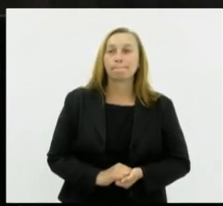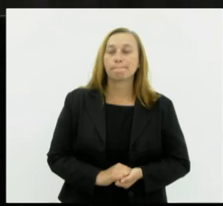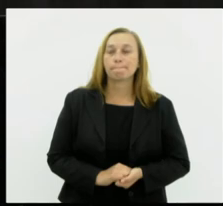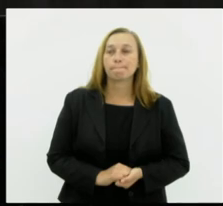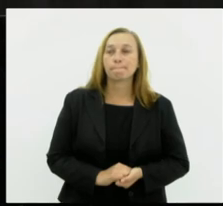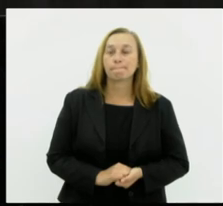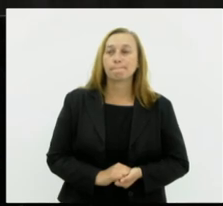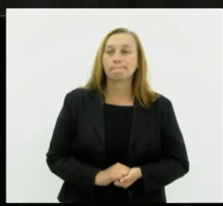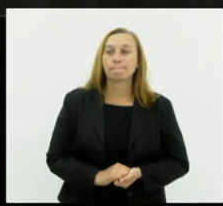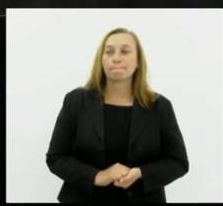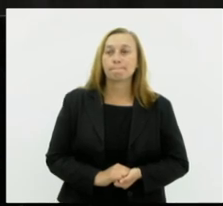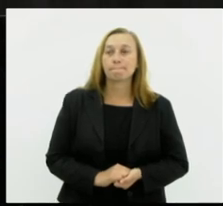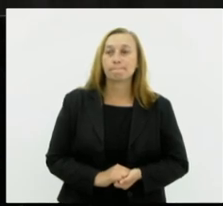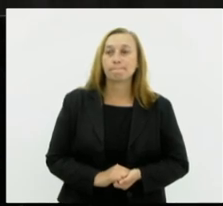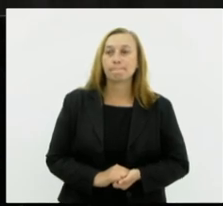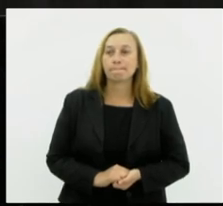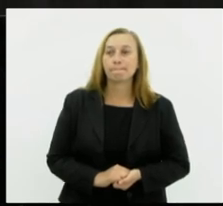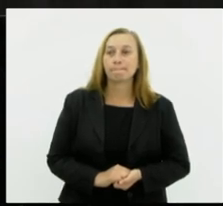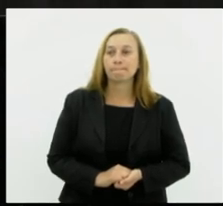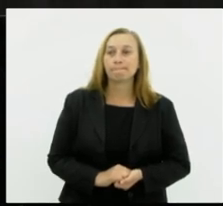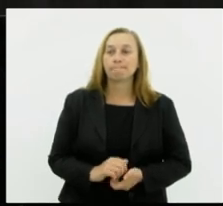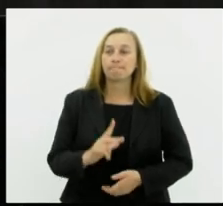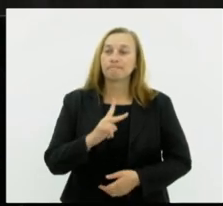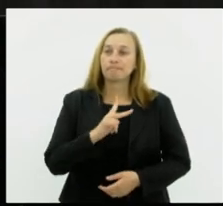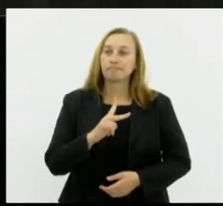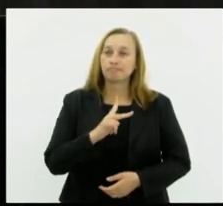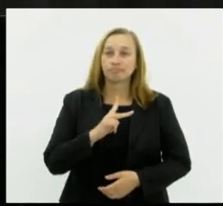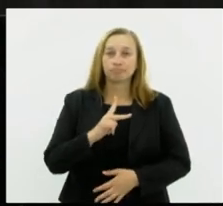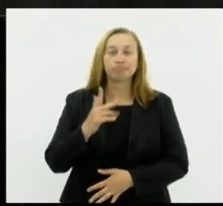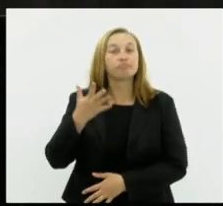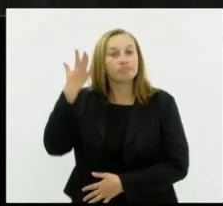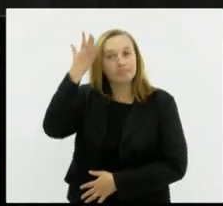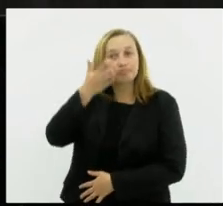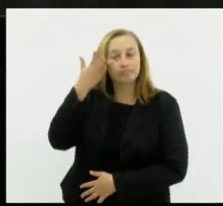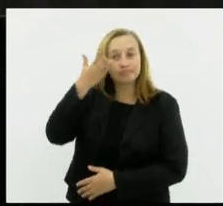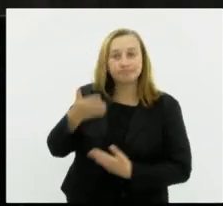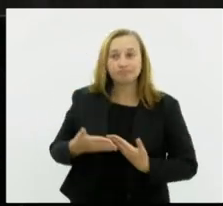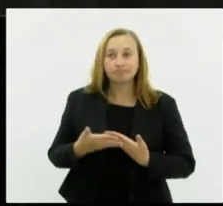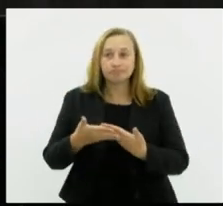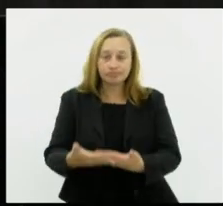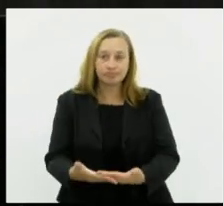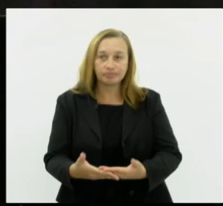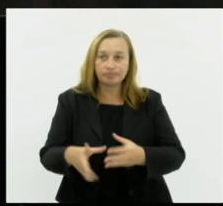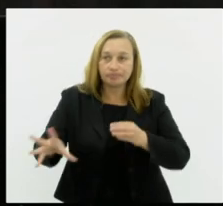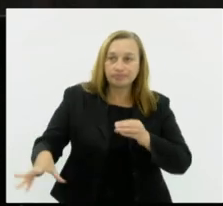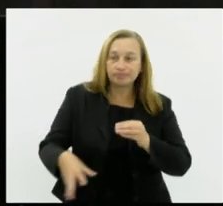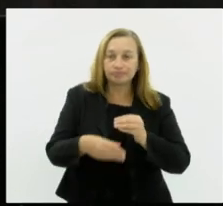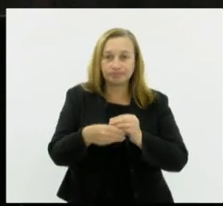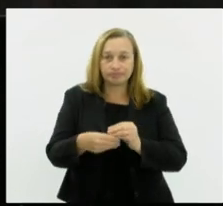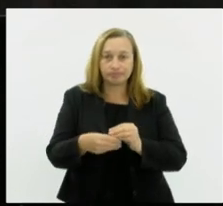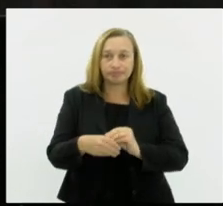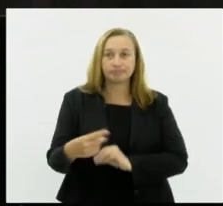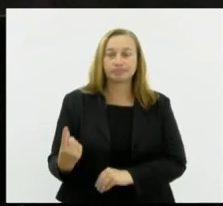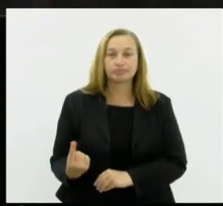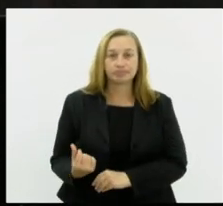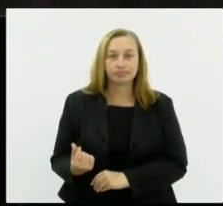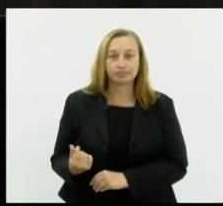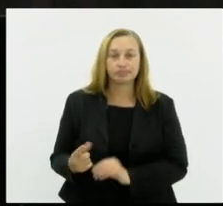definido na própria mensagem que aqui encaminhou, porque eles anexaram os valores da